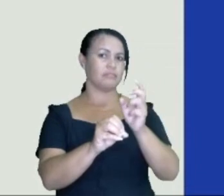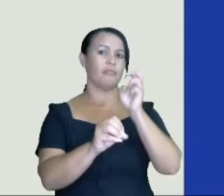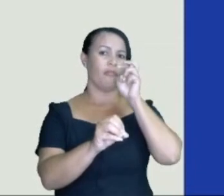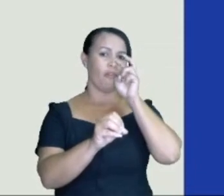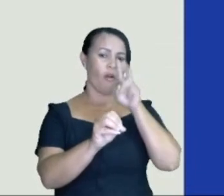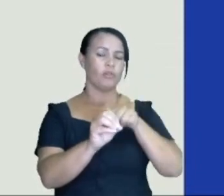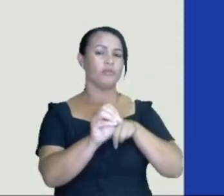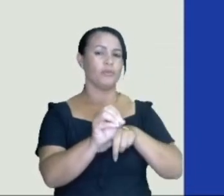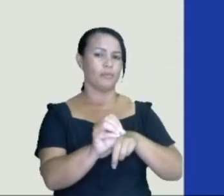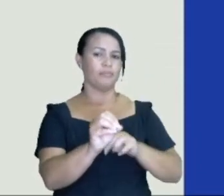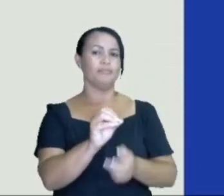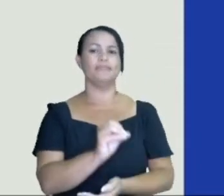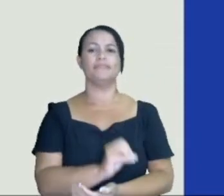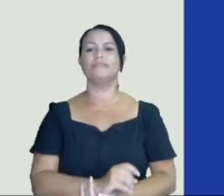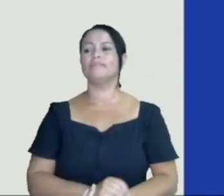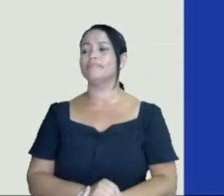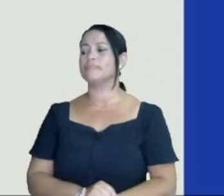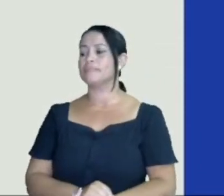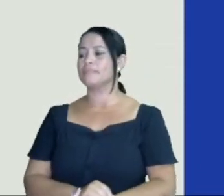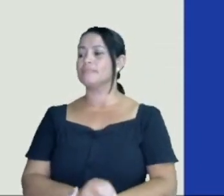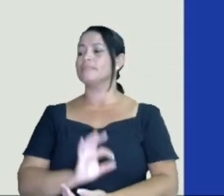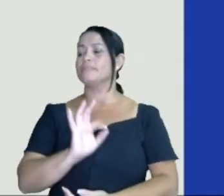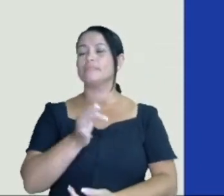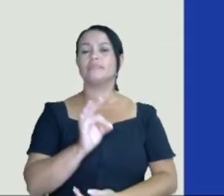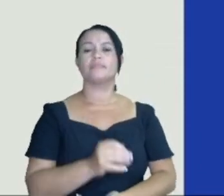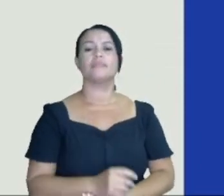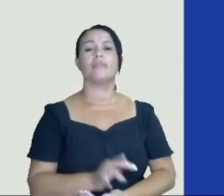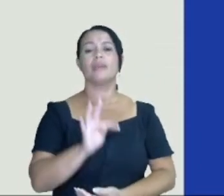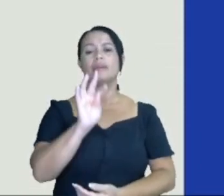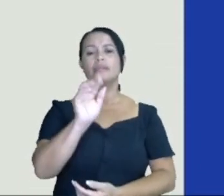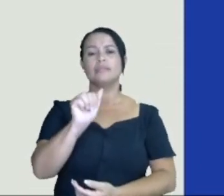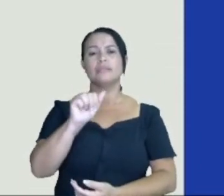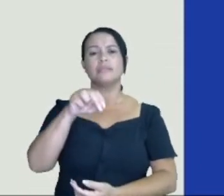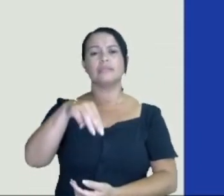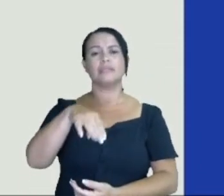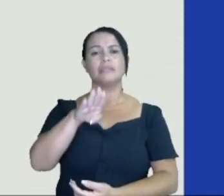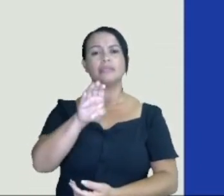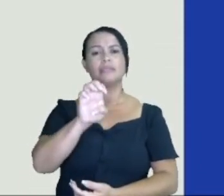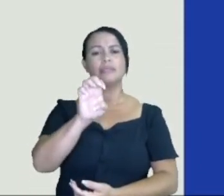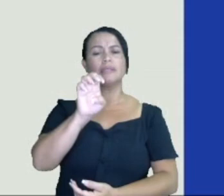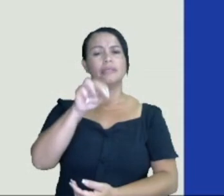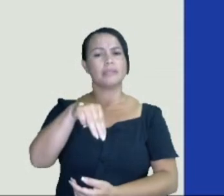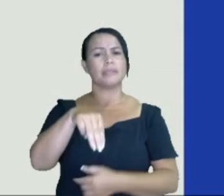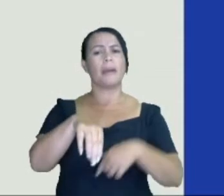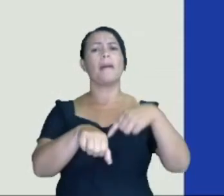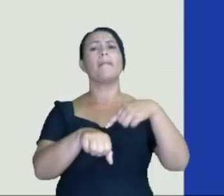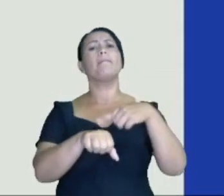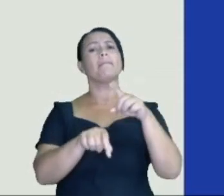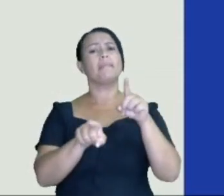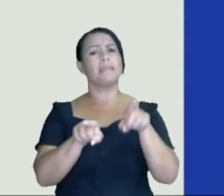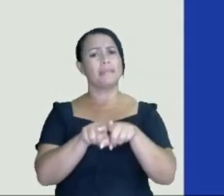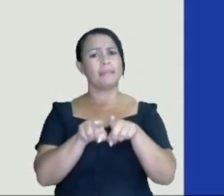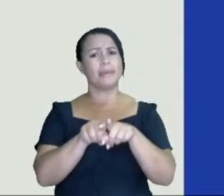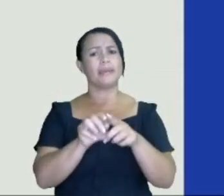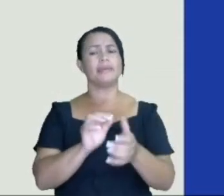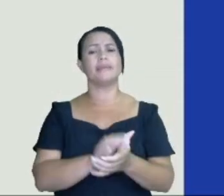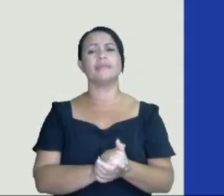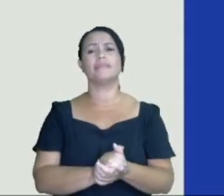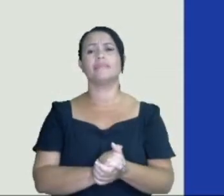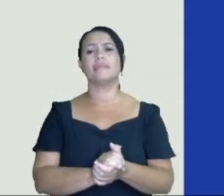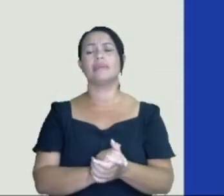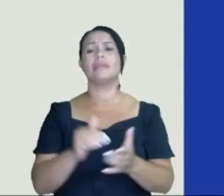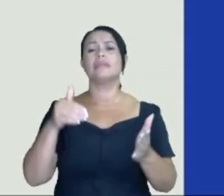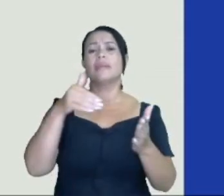forte é o O, correto? Também se acentua cipó,